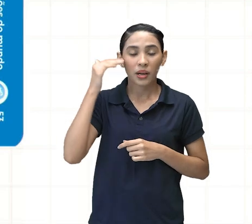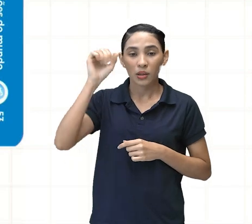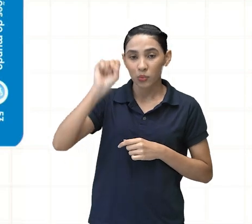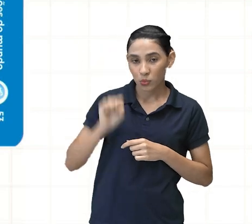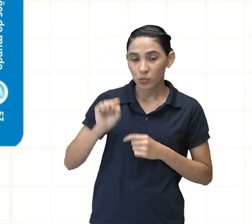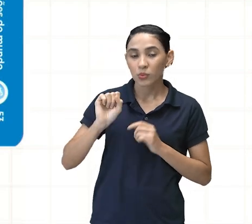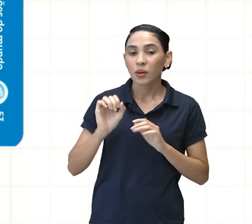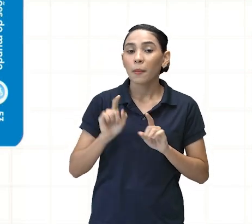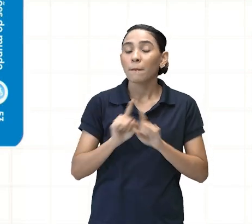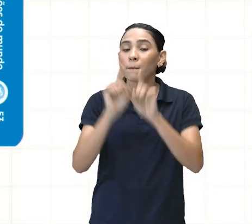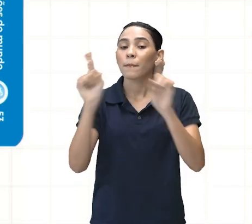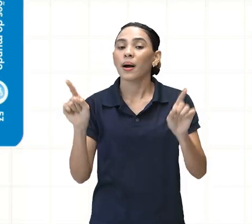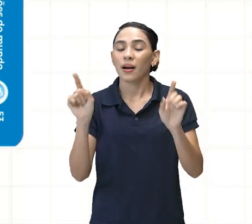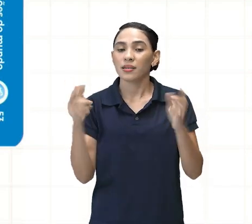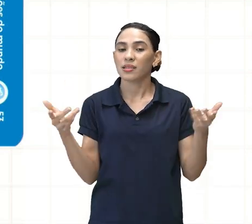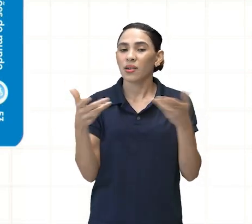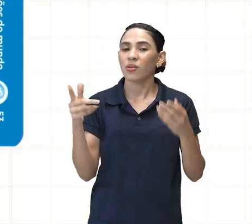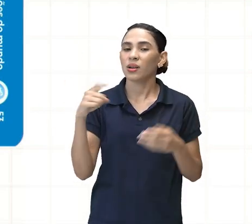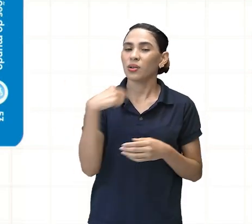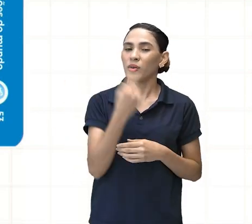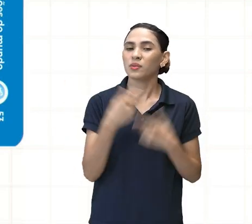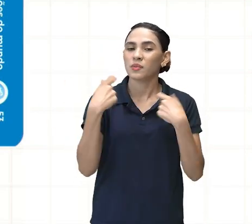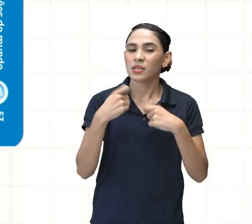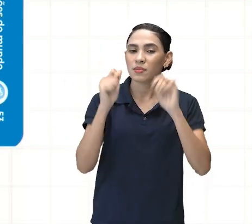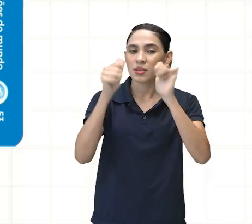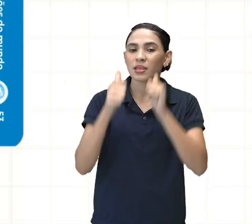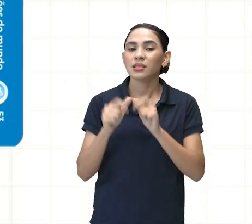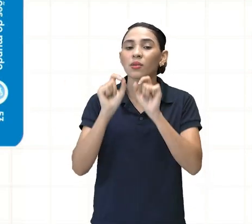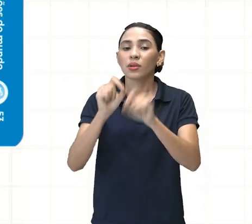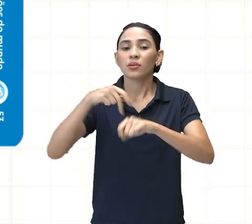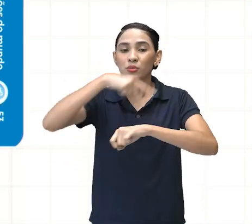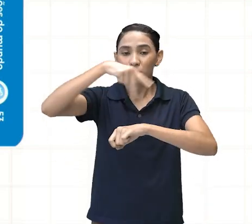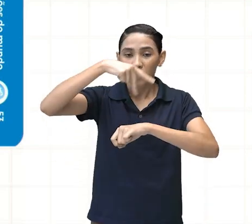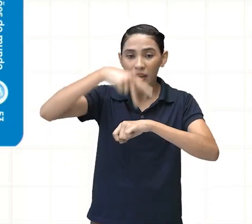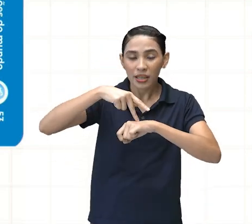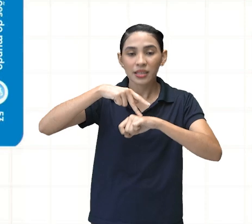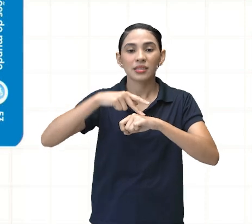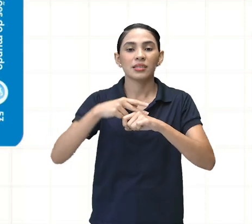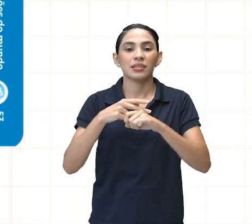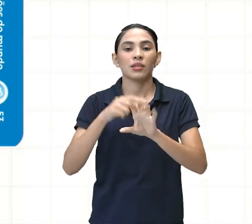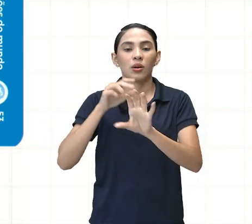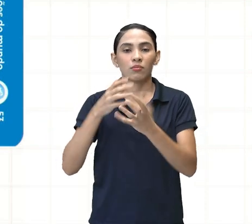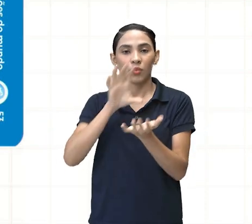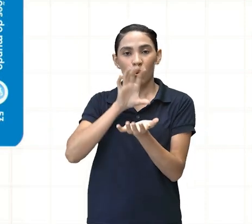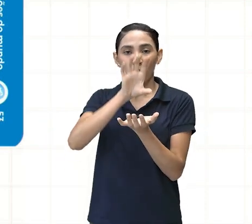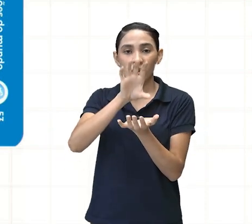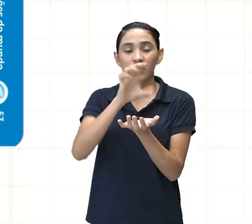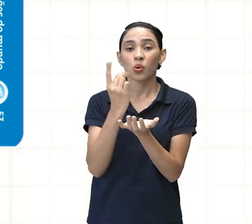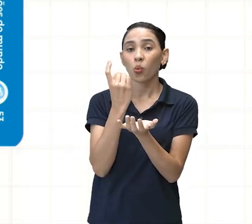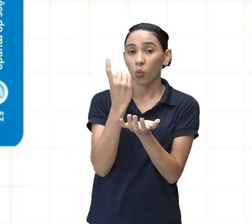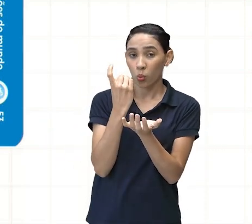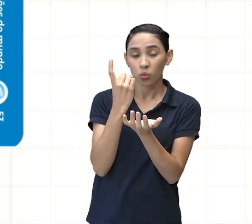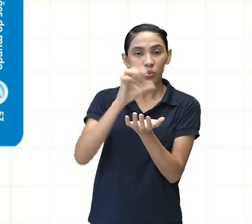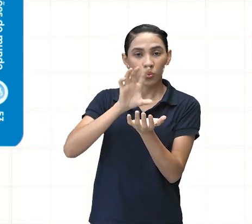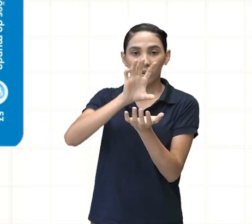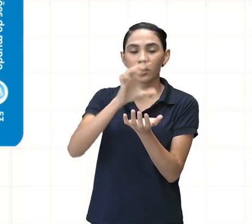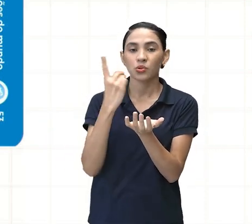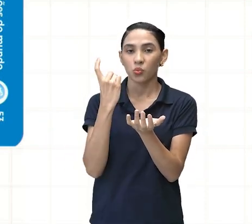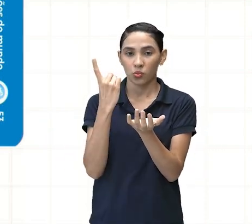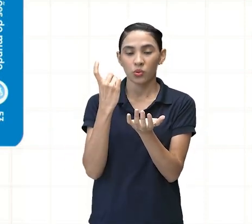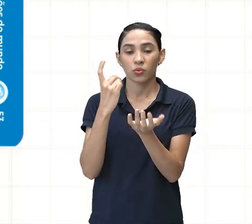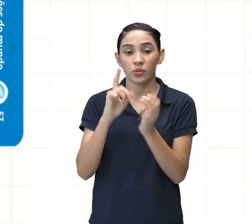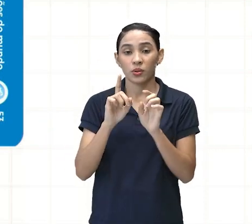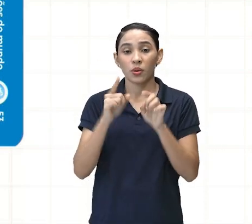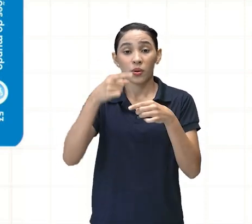Sul. Agora, gente, a gente tem que analisar que esses países estão em um mesmo continente. Sim, estão em um mesmo